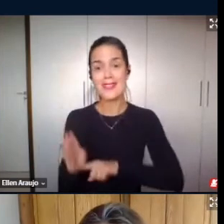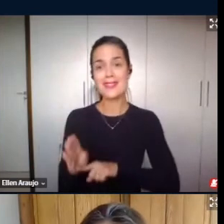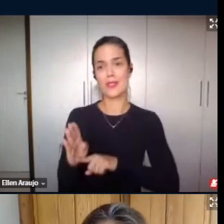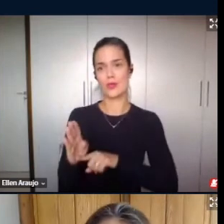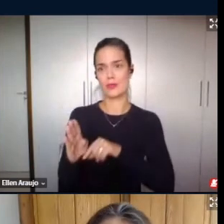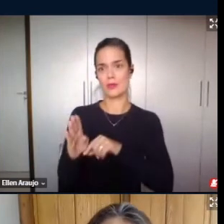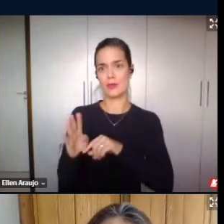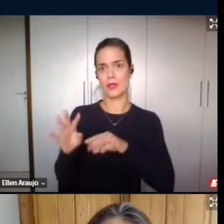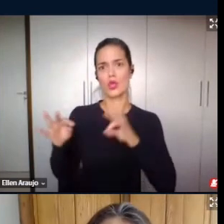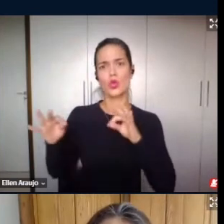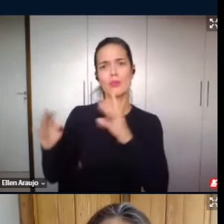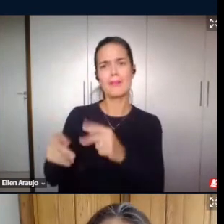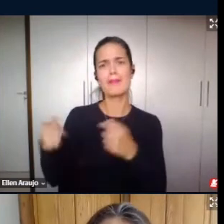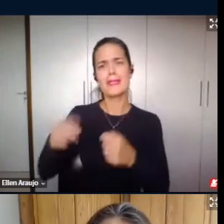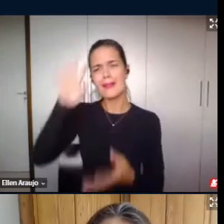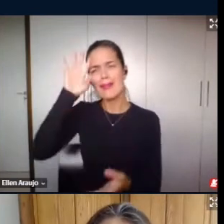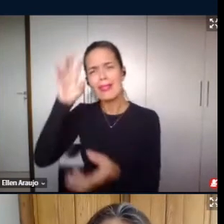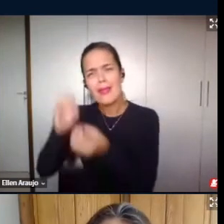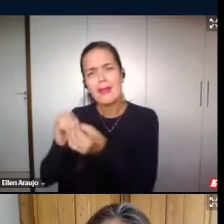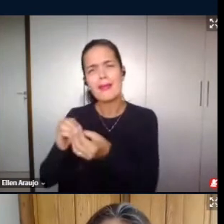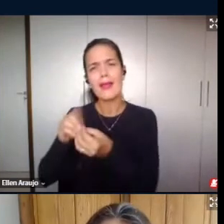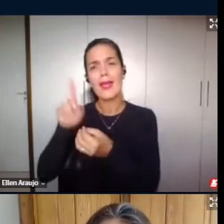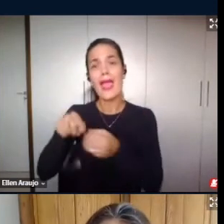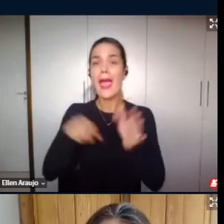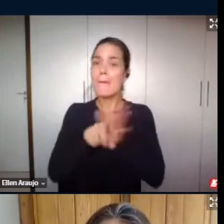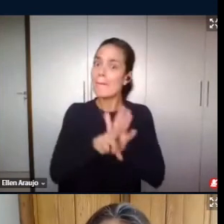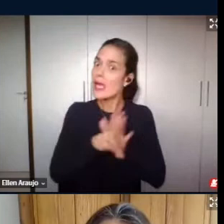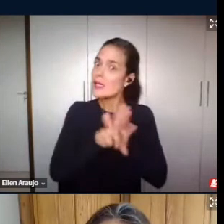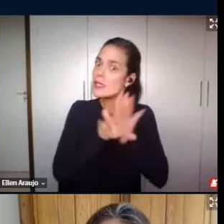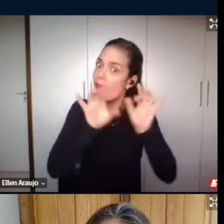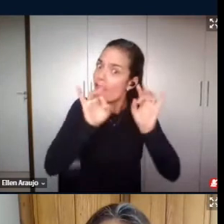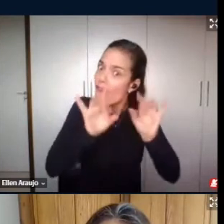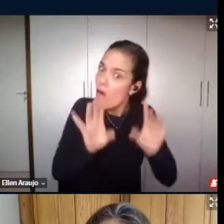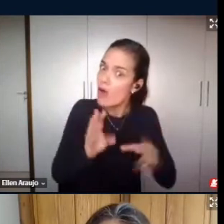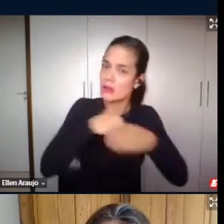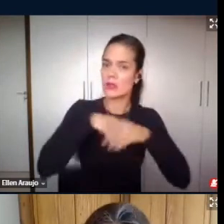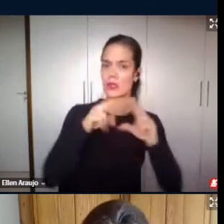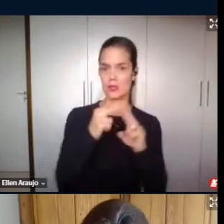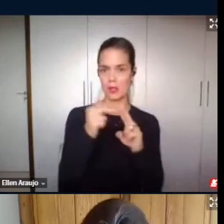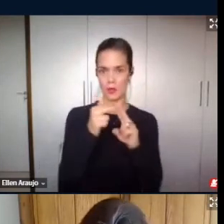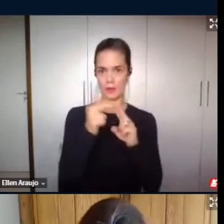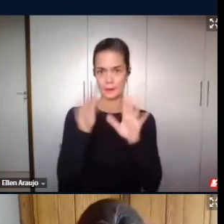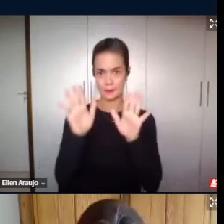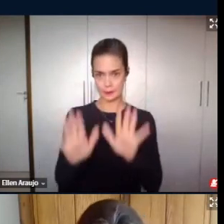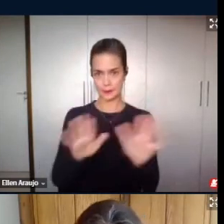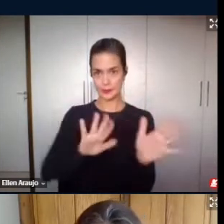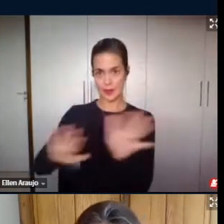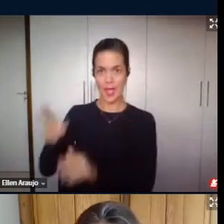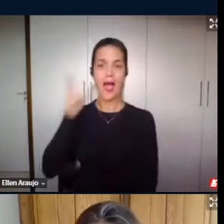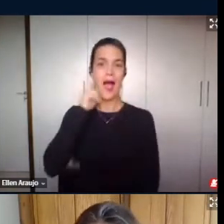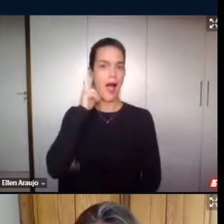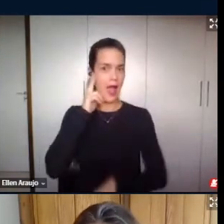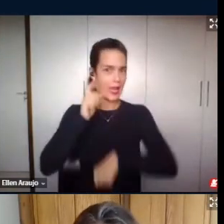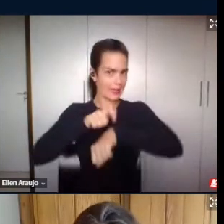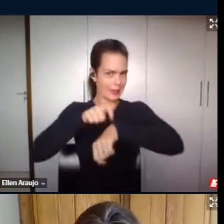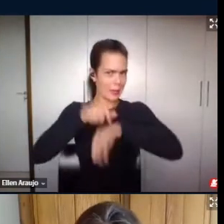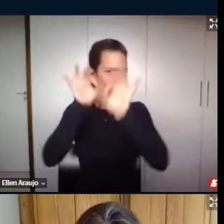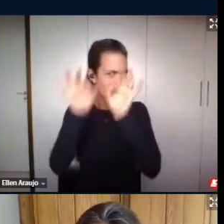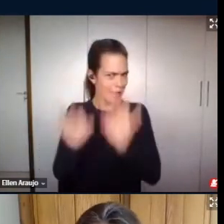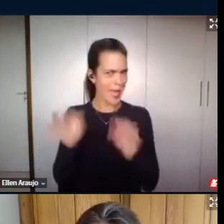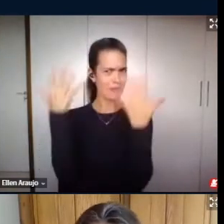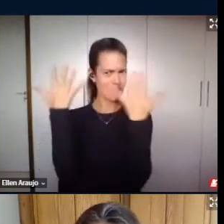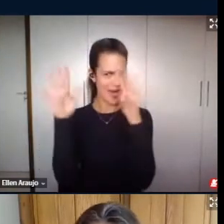que pesquisa é essa, especializadíssima, que nós fazemos na UNB. Como a Alex acabou na horinha certa, parabéns, meu filho,